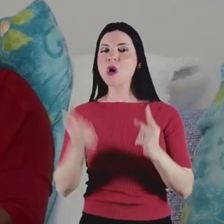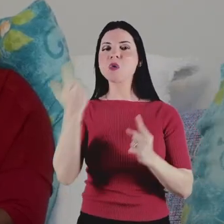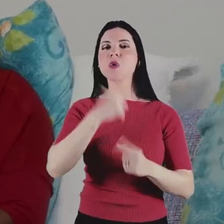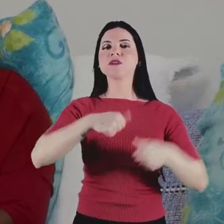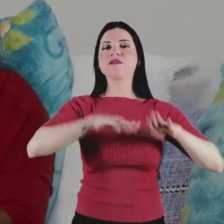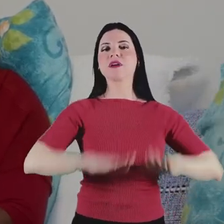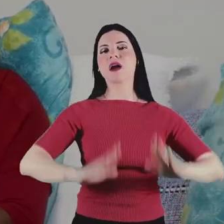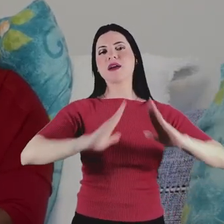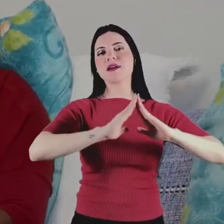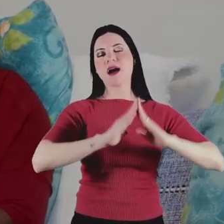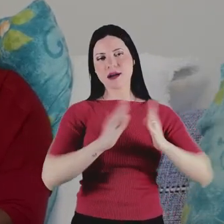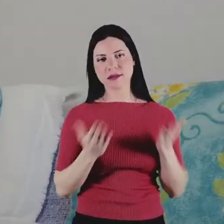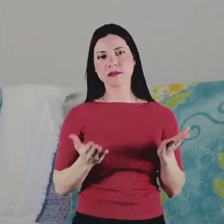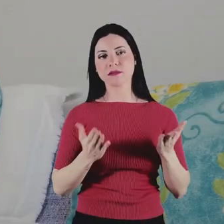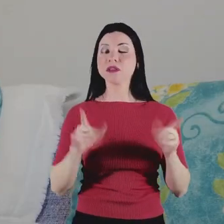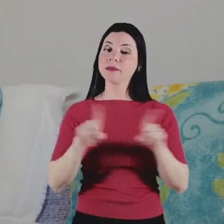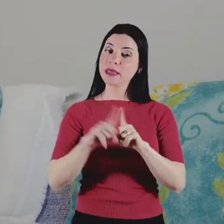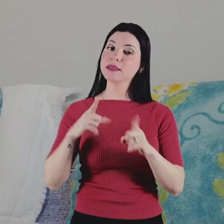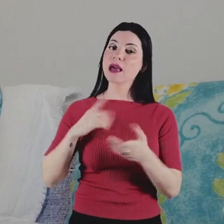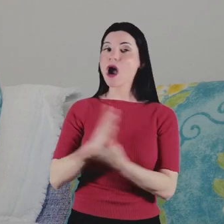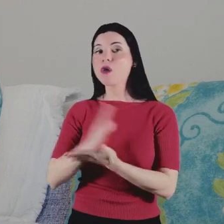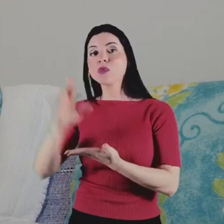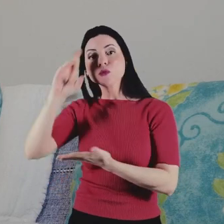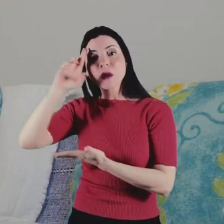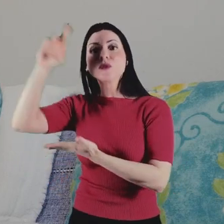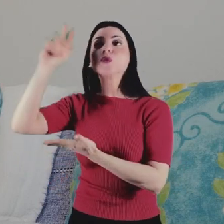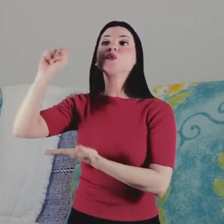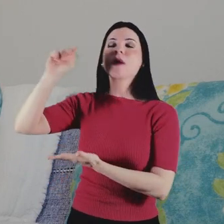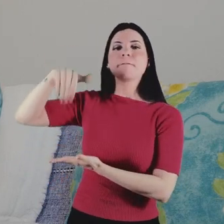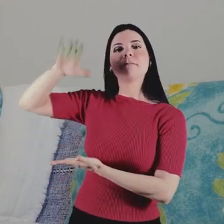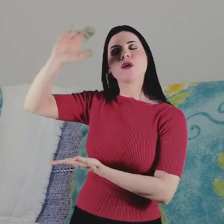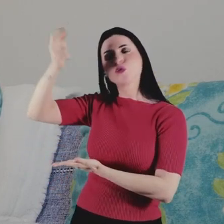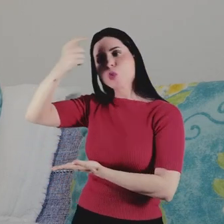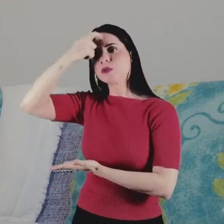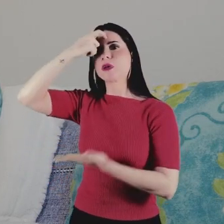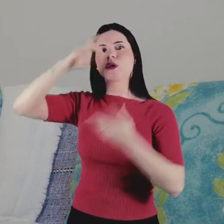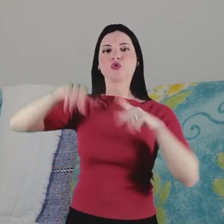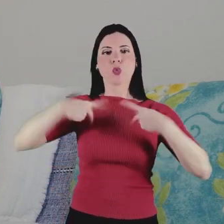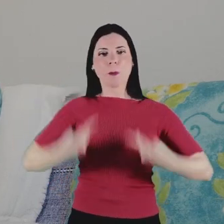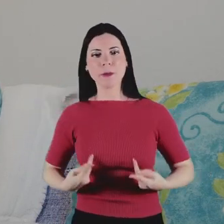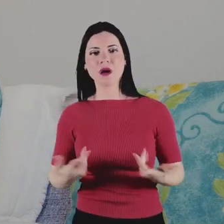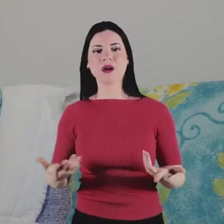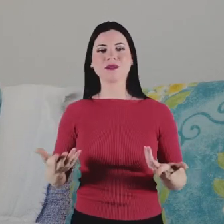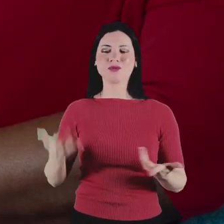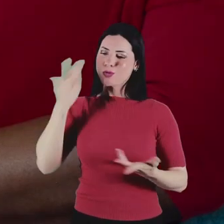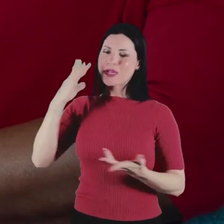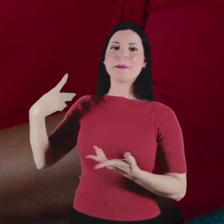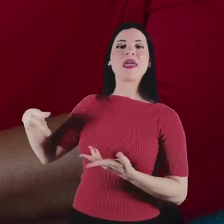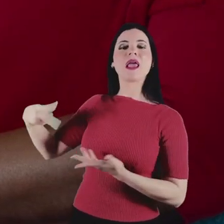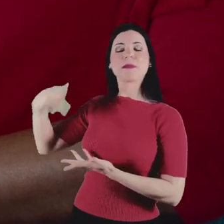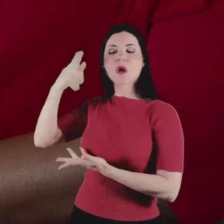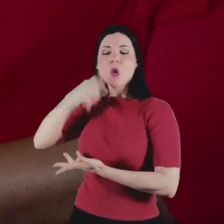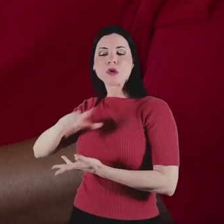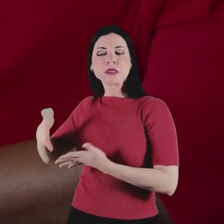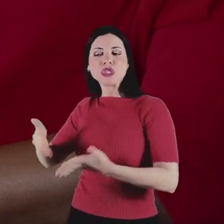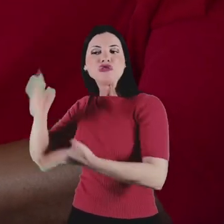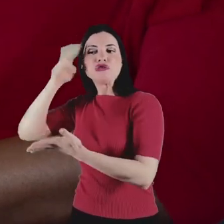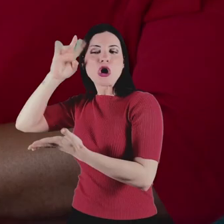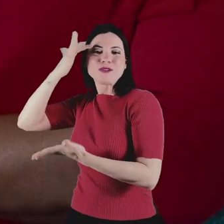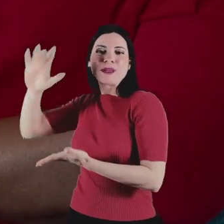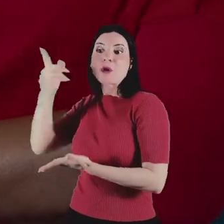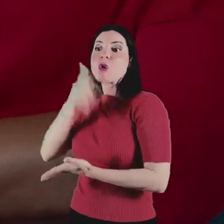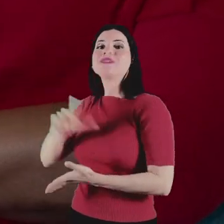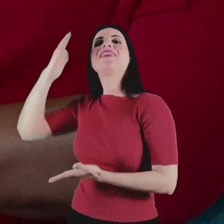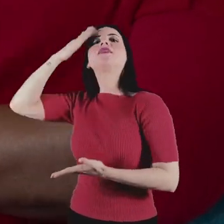outra conseguiu ficar em casa, que tem alguns empregadores mais conscientes, humanos, ou sabe-se lá qual a